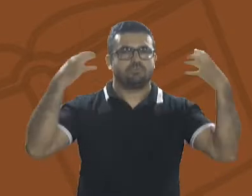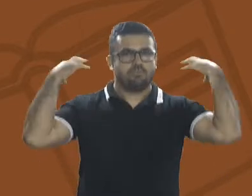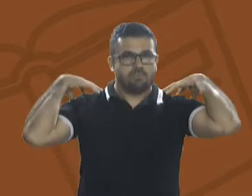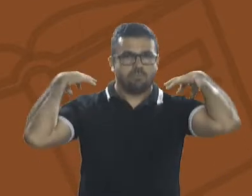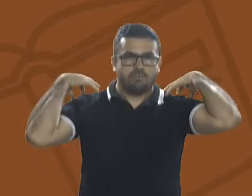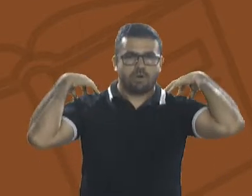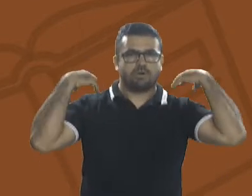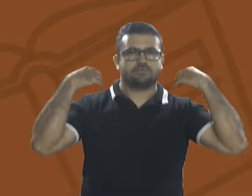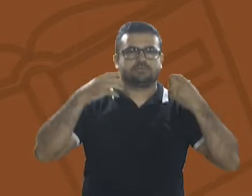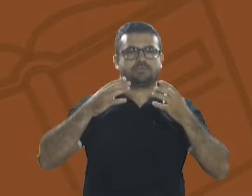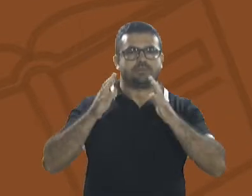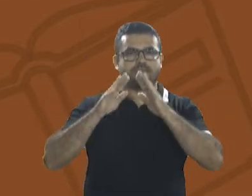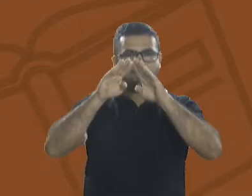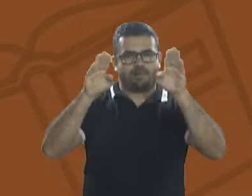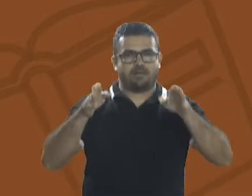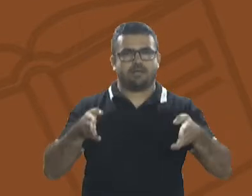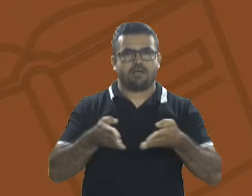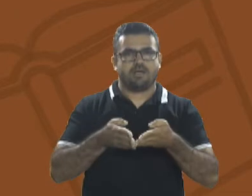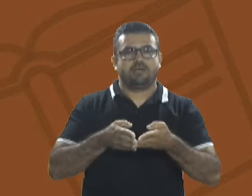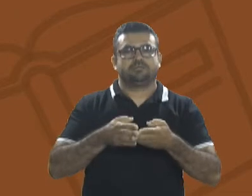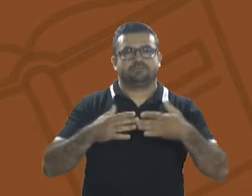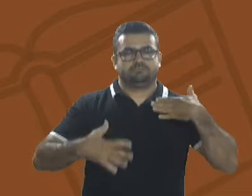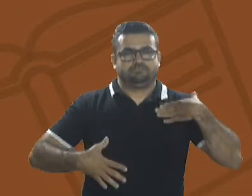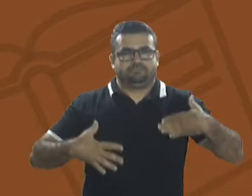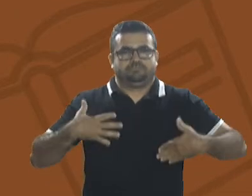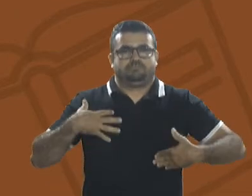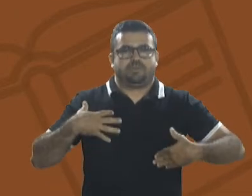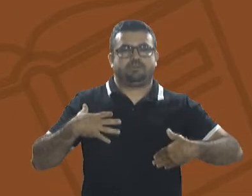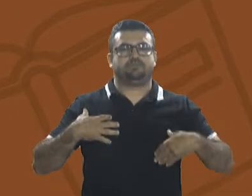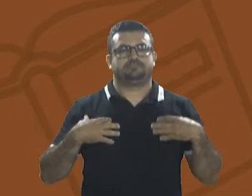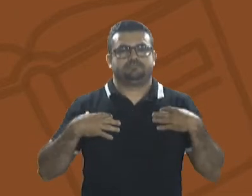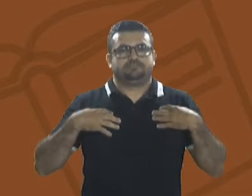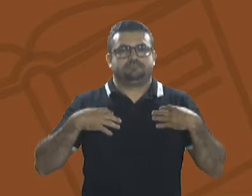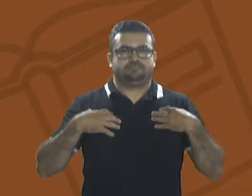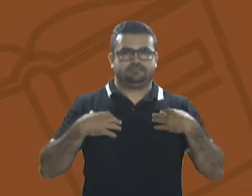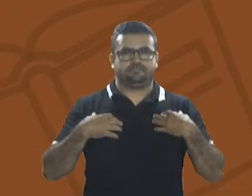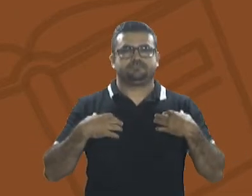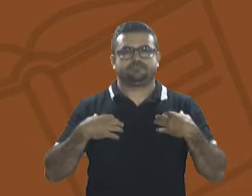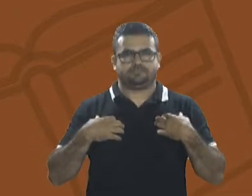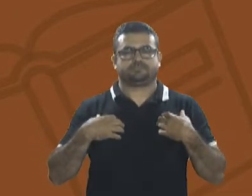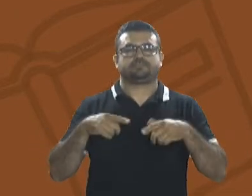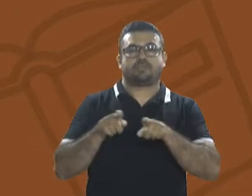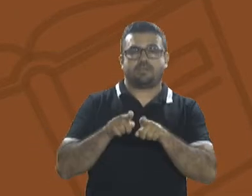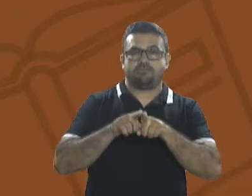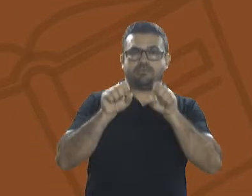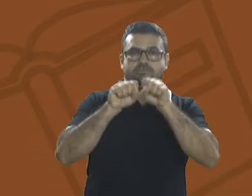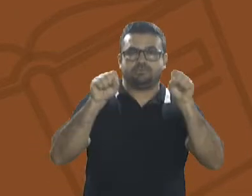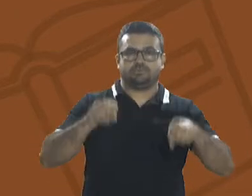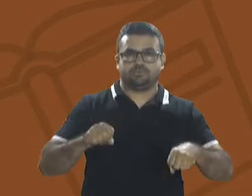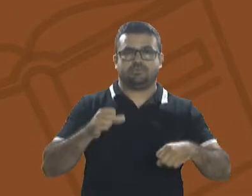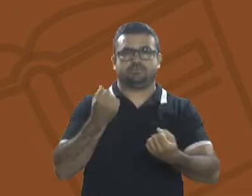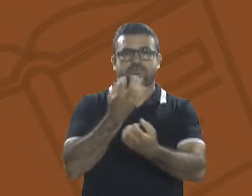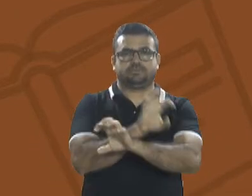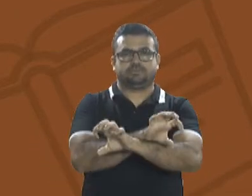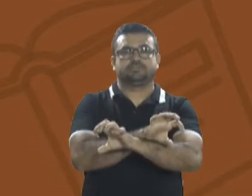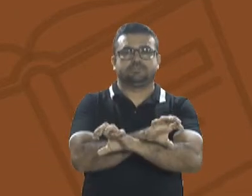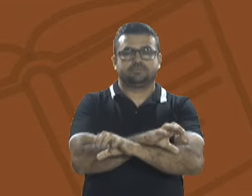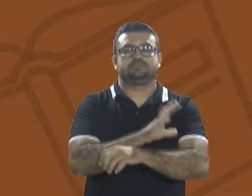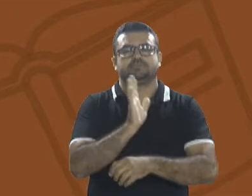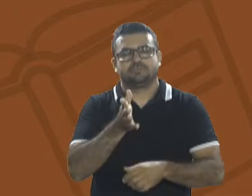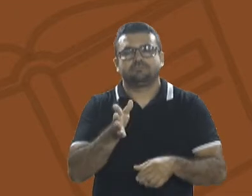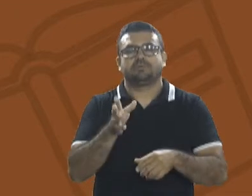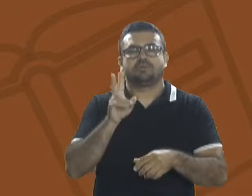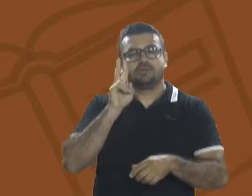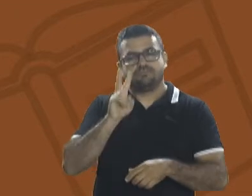torácica, que é essa parte do peito, do peitoral, tá, da gente, que a gente vai ver também sistema esquelético já. E aí, ele vai estar